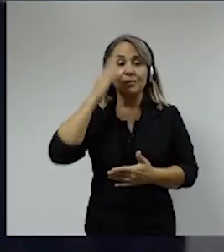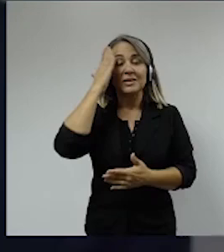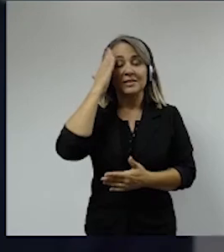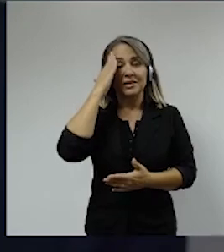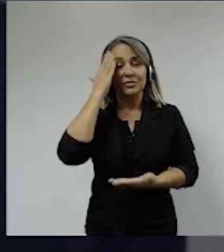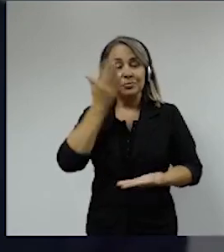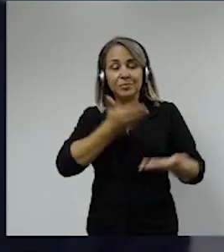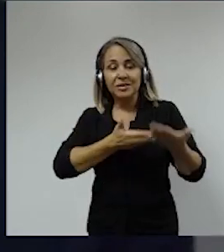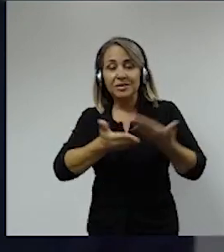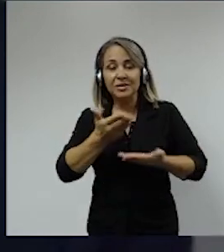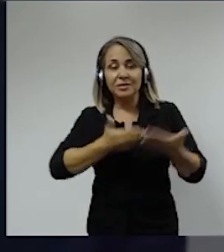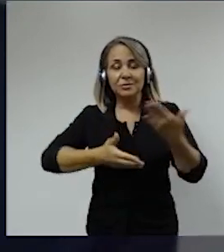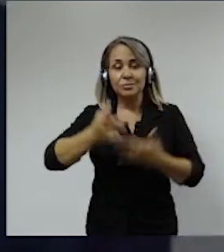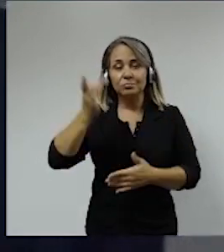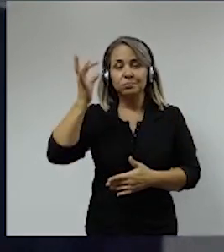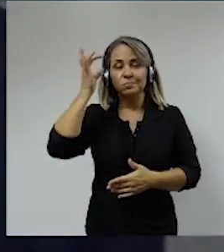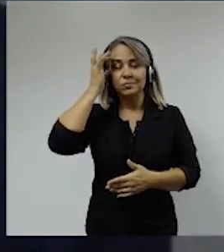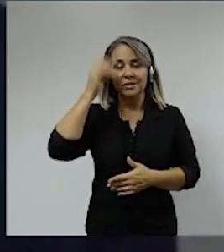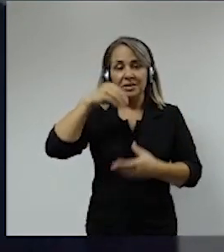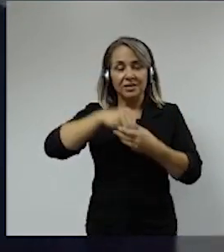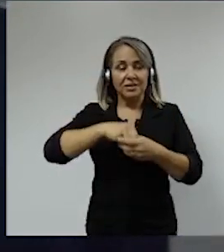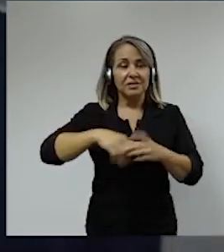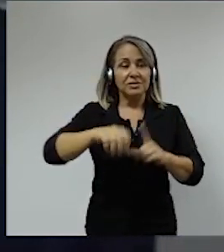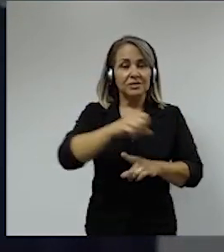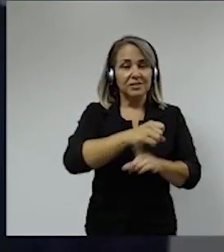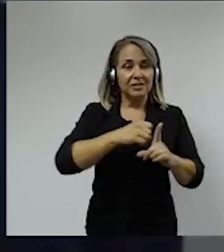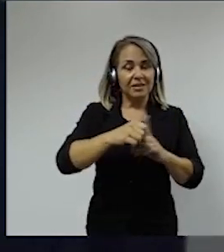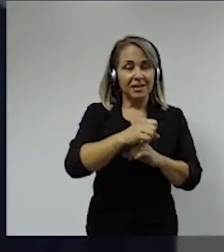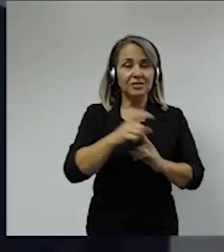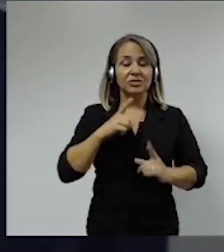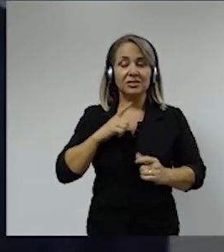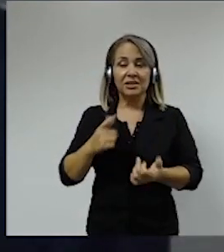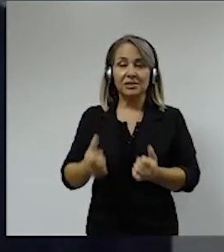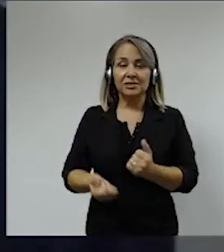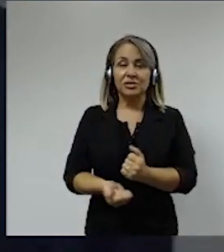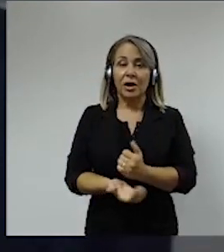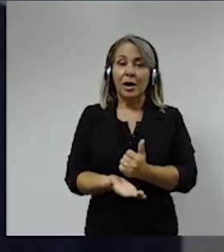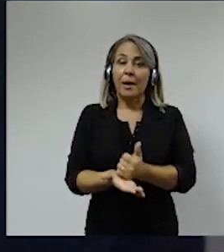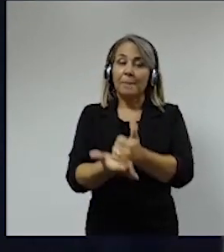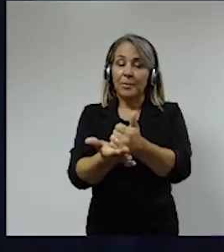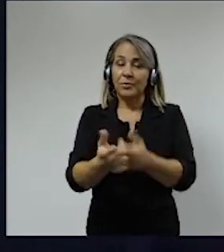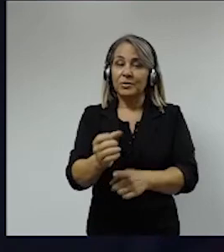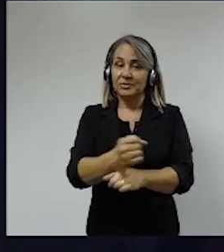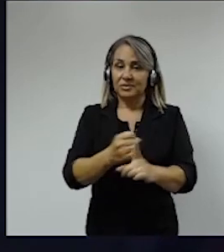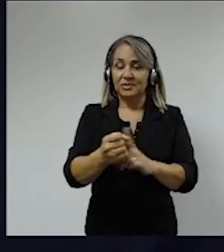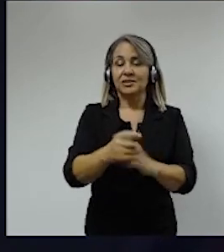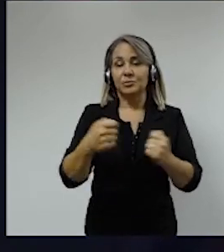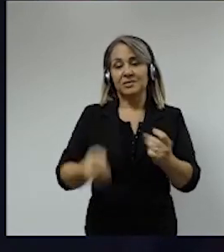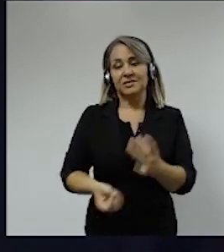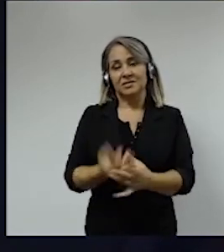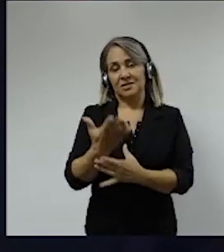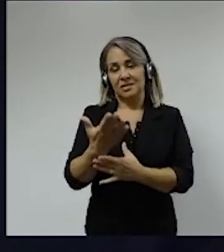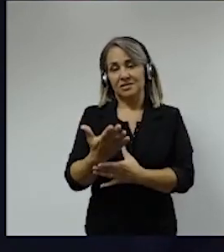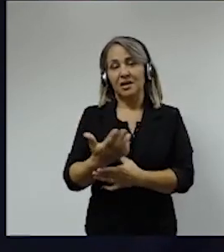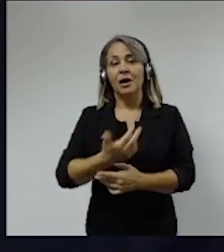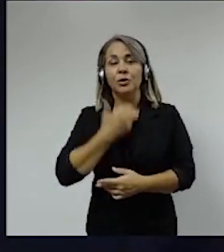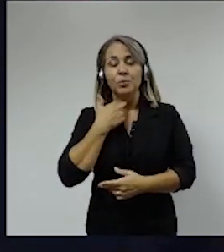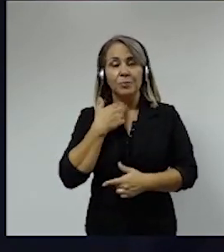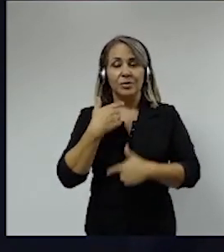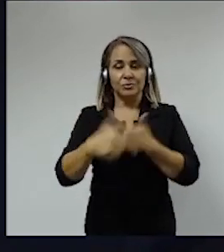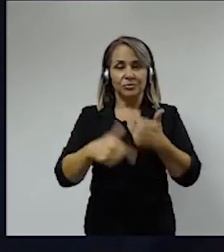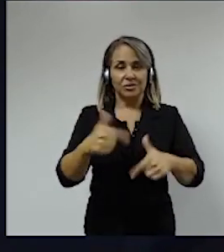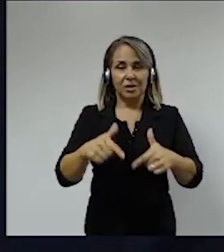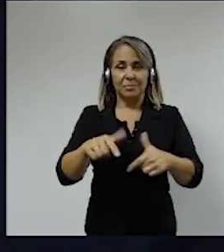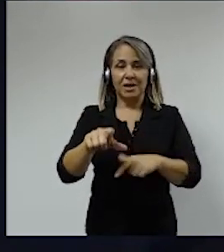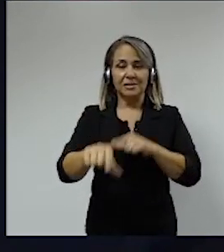compreensão amadurecendo na sociedade que algum tipo de rede de amparo social tem que ser criada. Claramente, não pode ser um trabalho